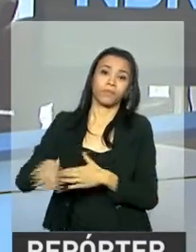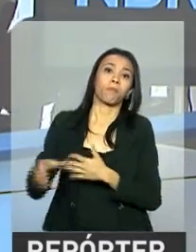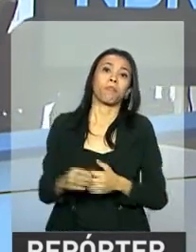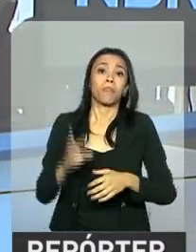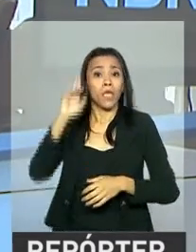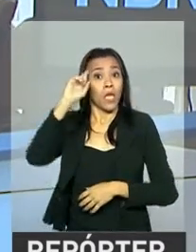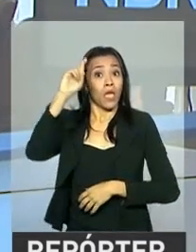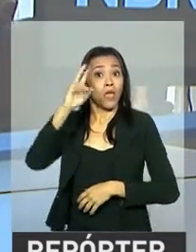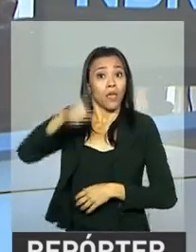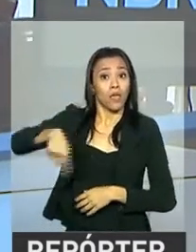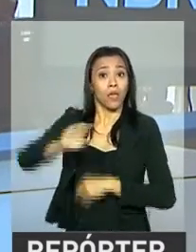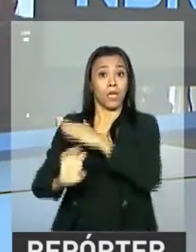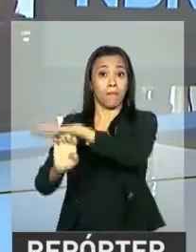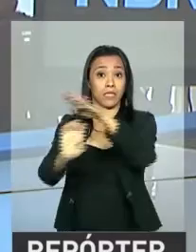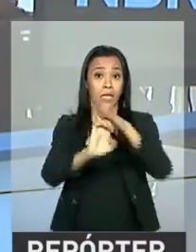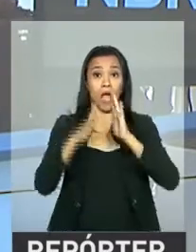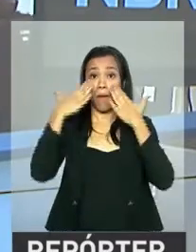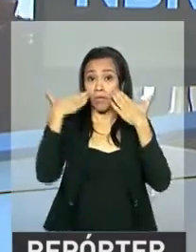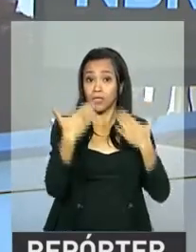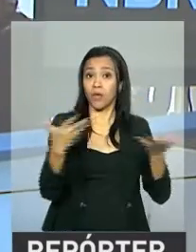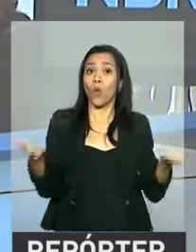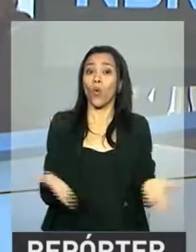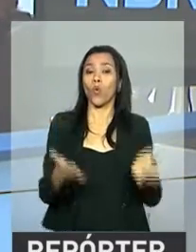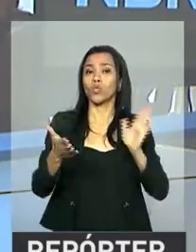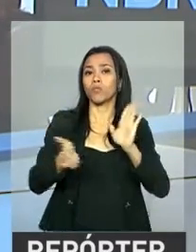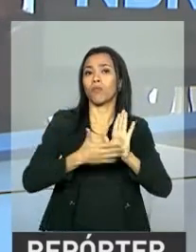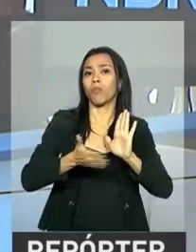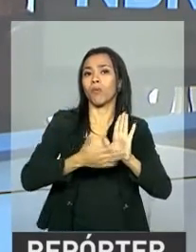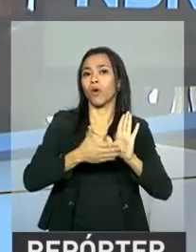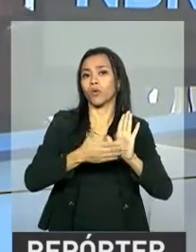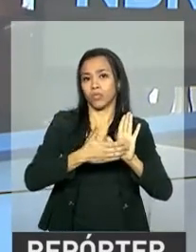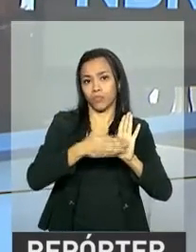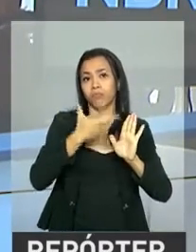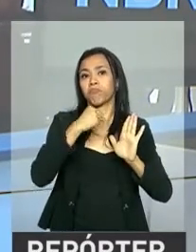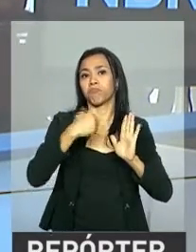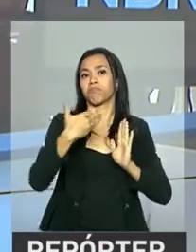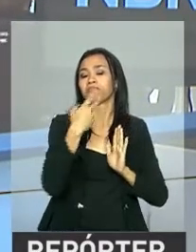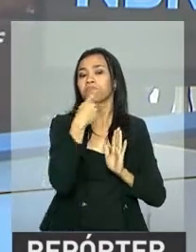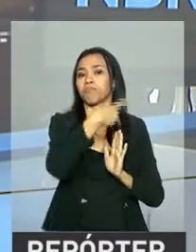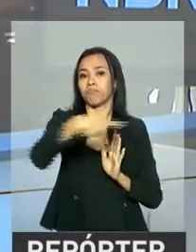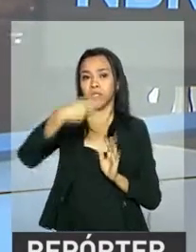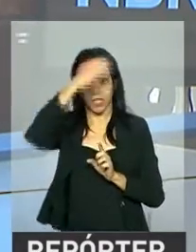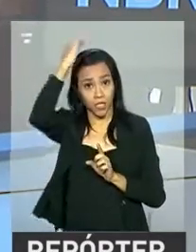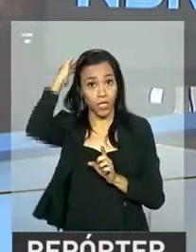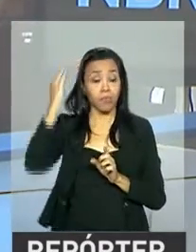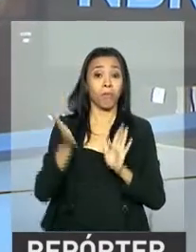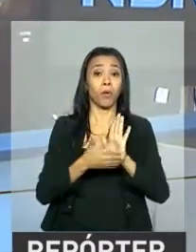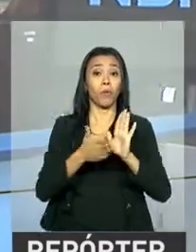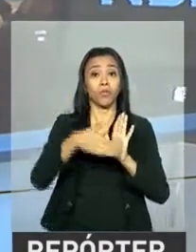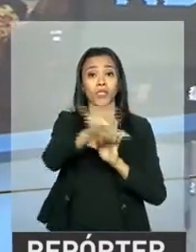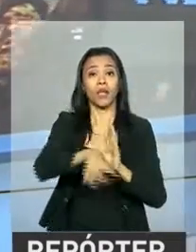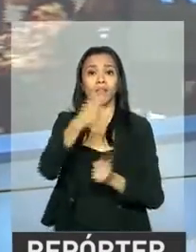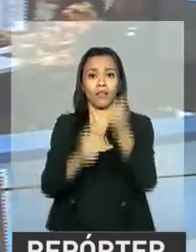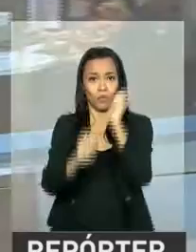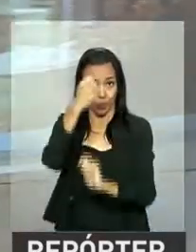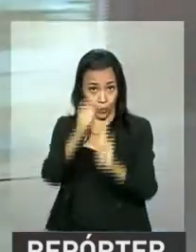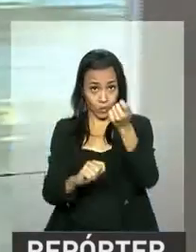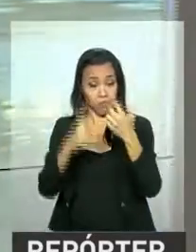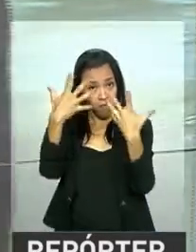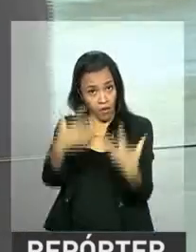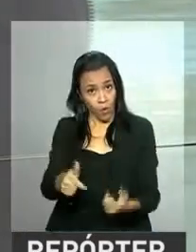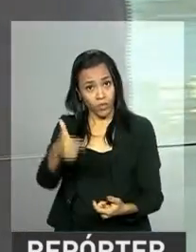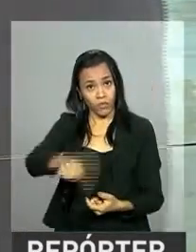apresentaram hoje ao presidente em exercício michel temer as propostas do setor da indústria vamos mais uma vez conversar com o